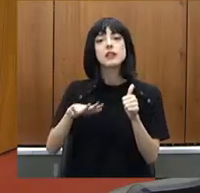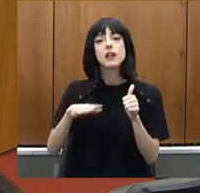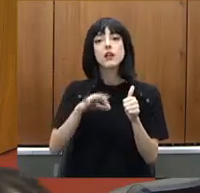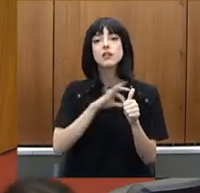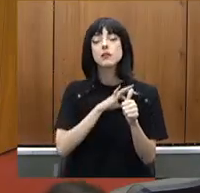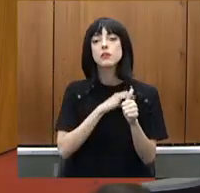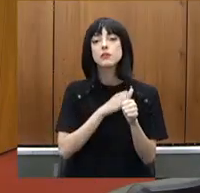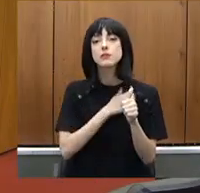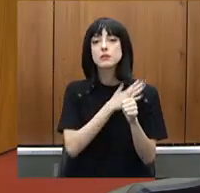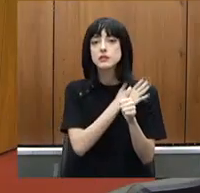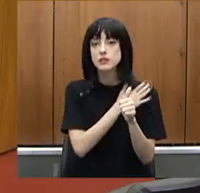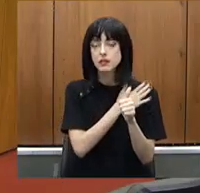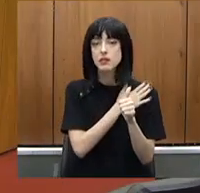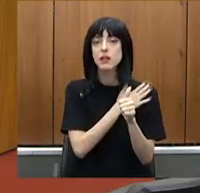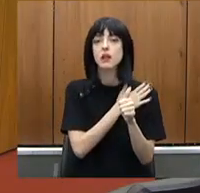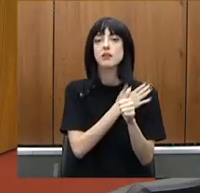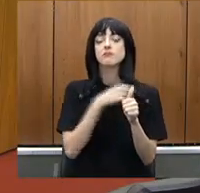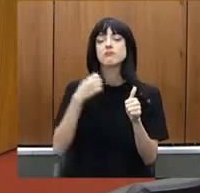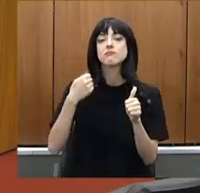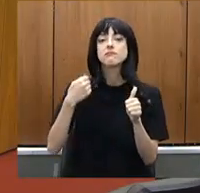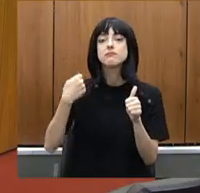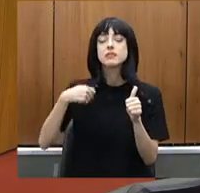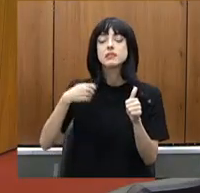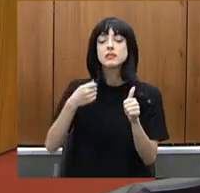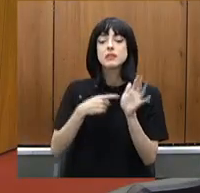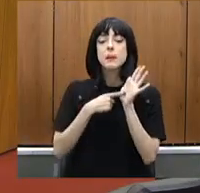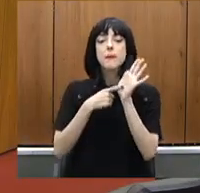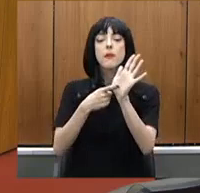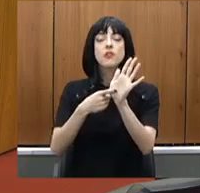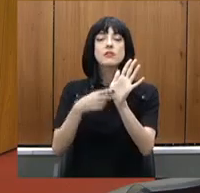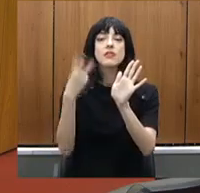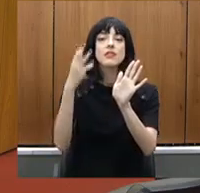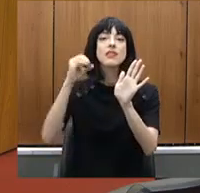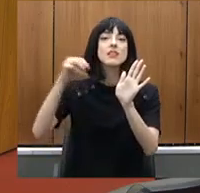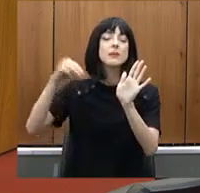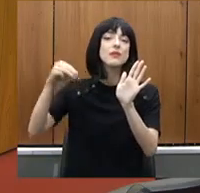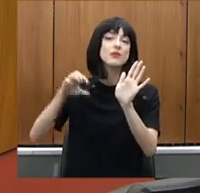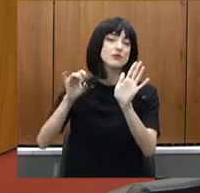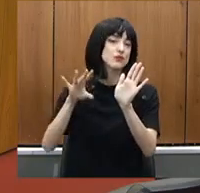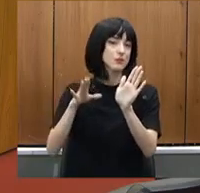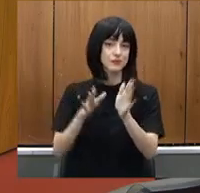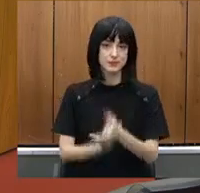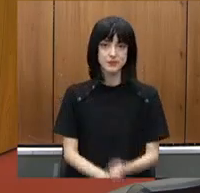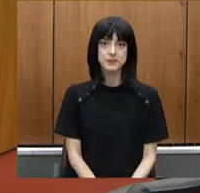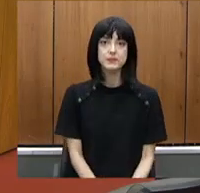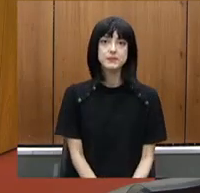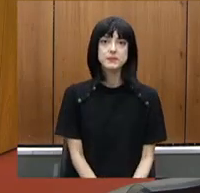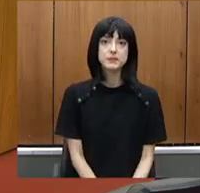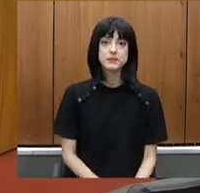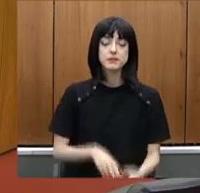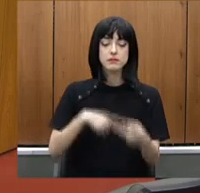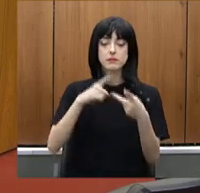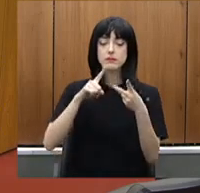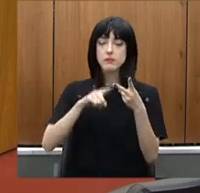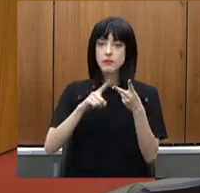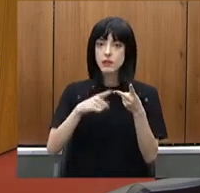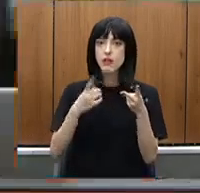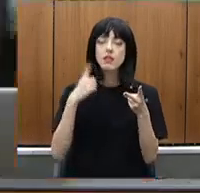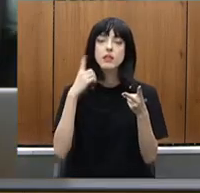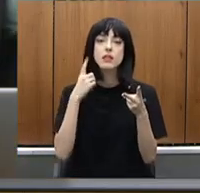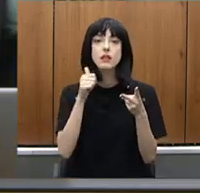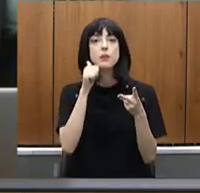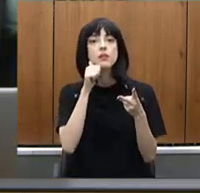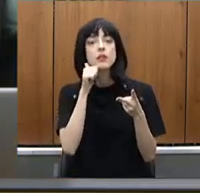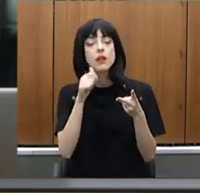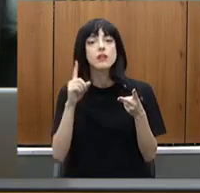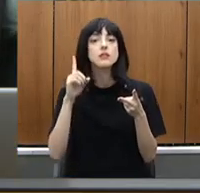de até 30 minutos para sua exposição 2 na sequência será concedida a palavra as deputadas e aos deputados